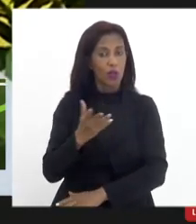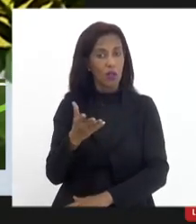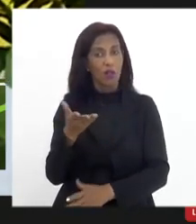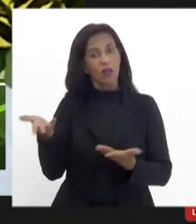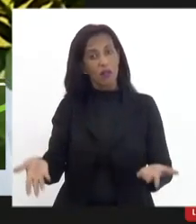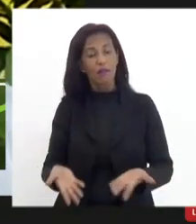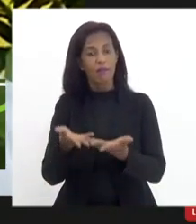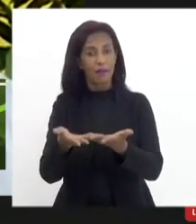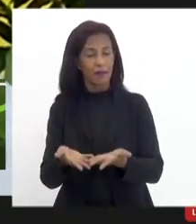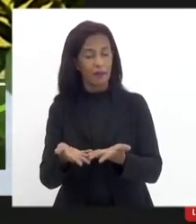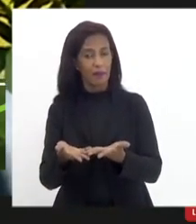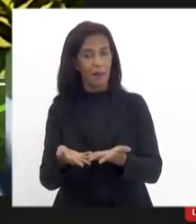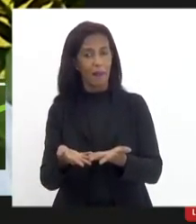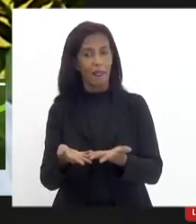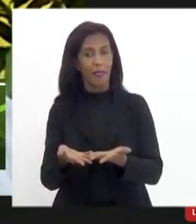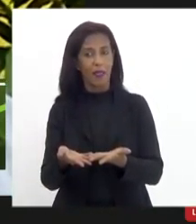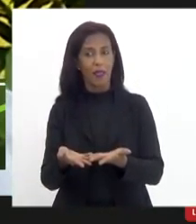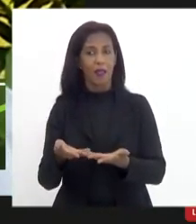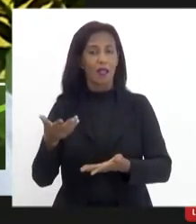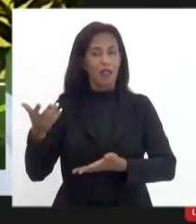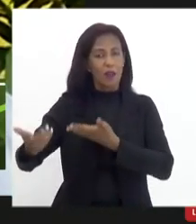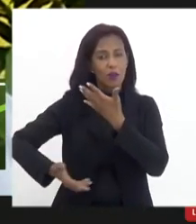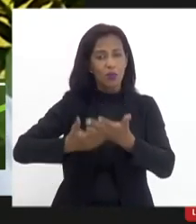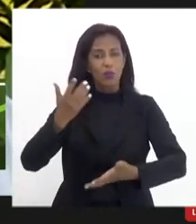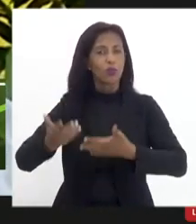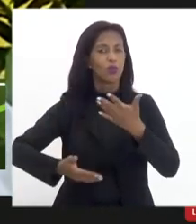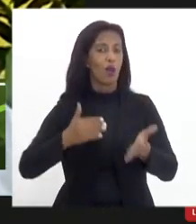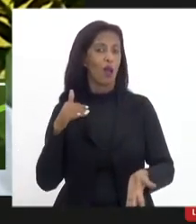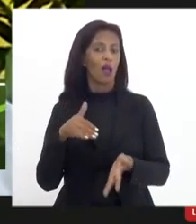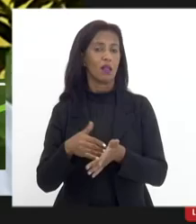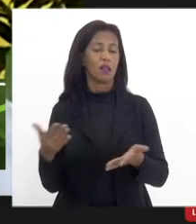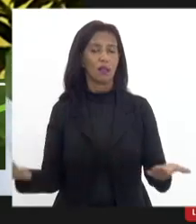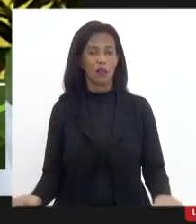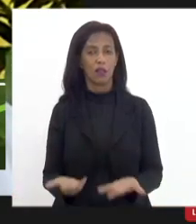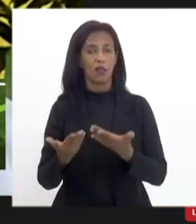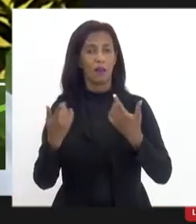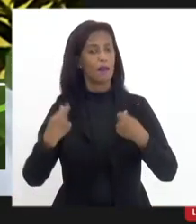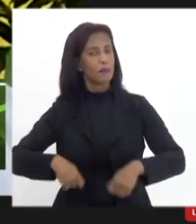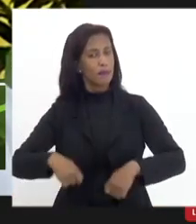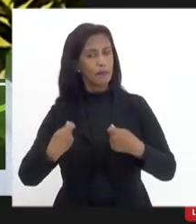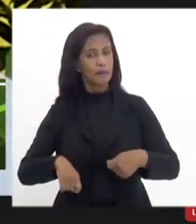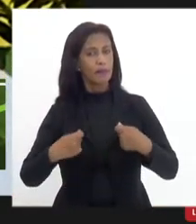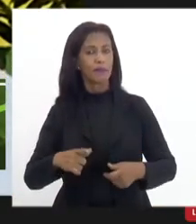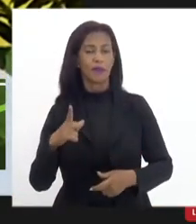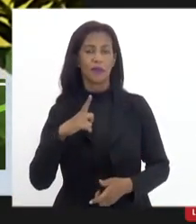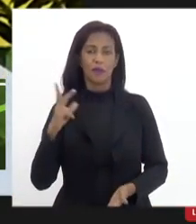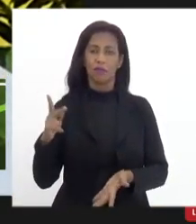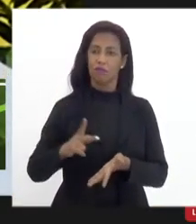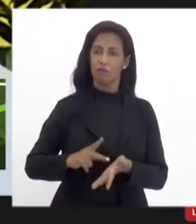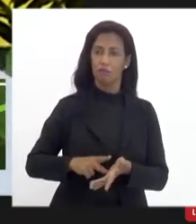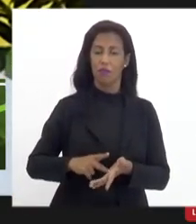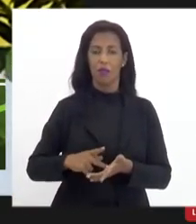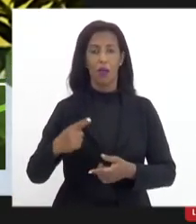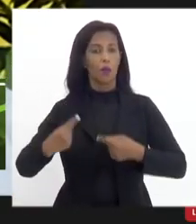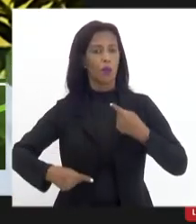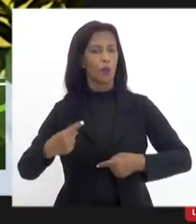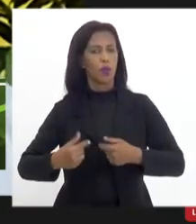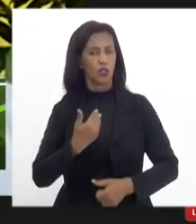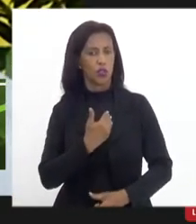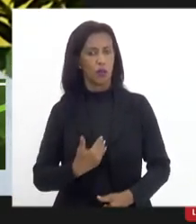vigente e efervescente até hoje. A gente precisa efetivamente criar políticas